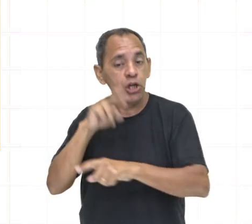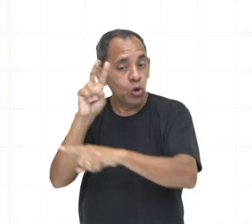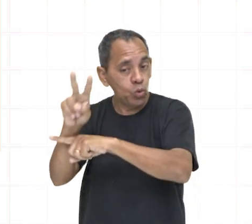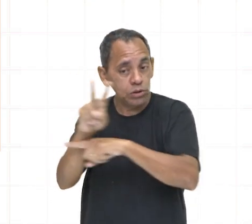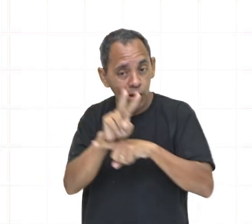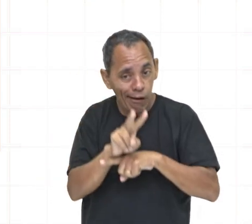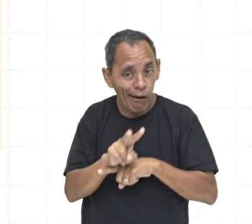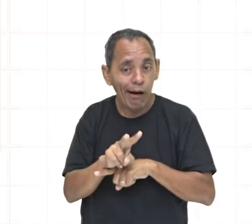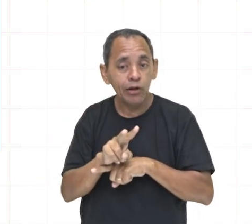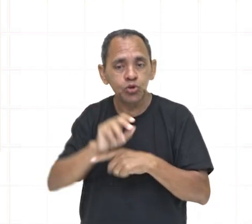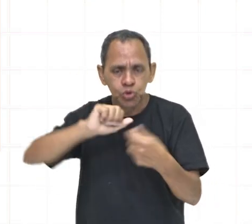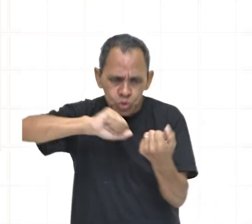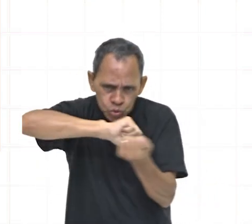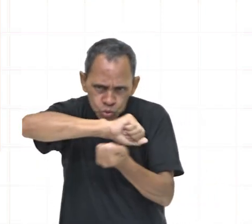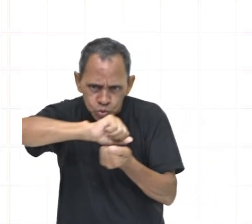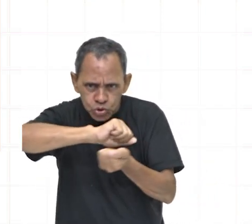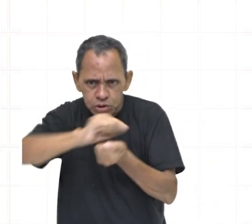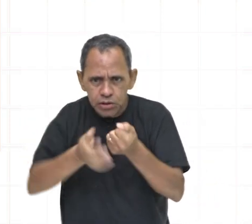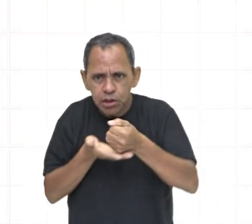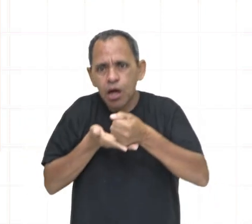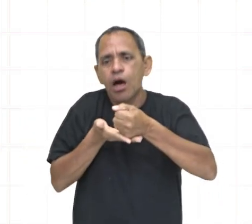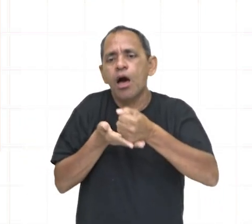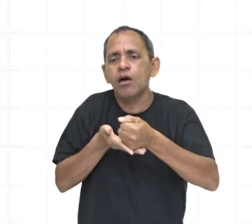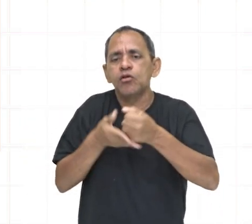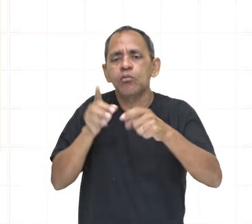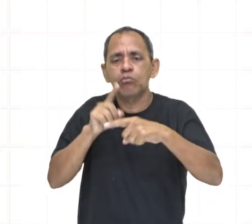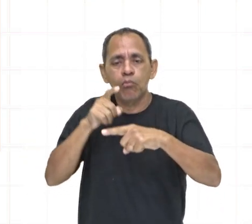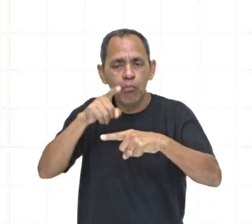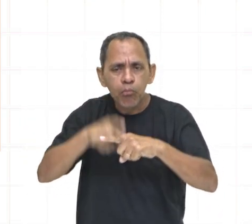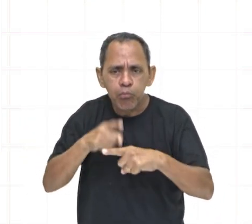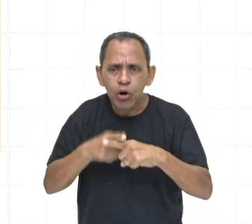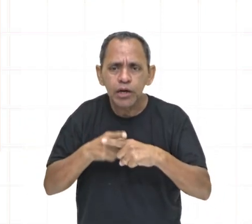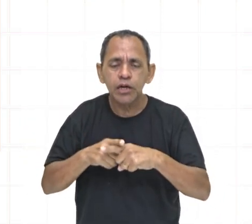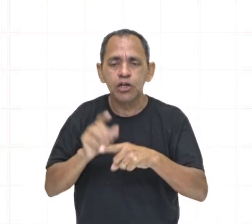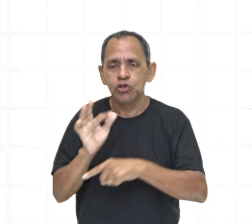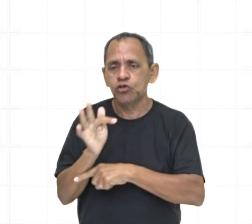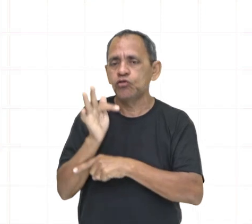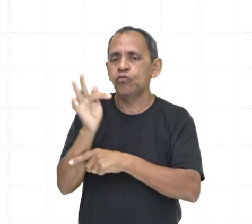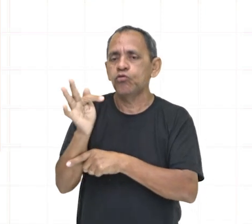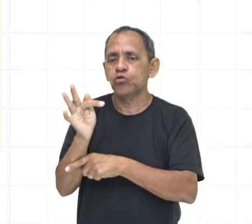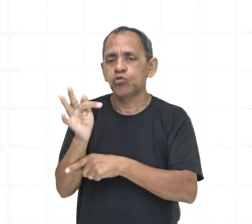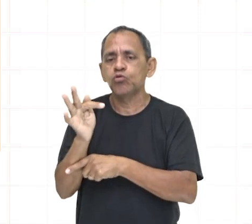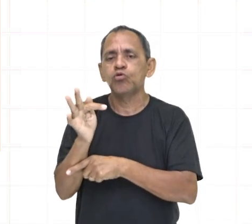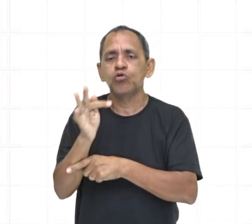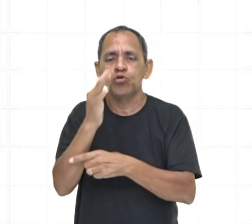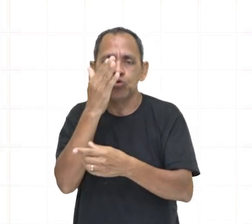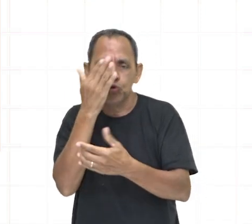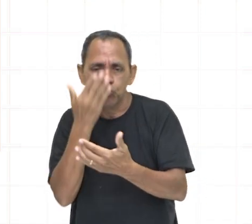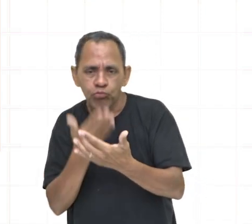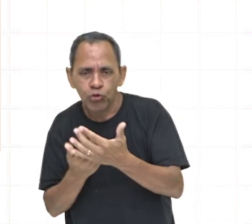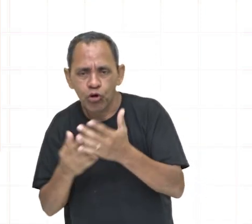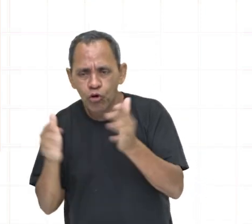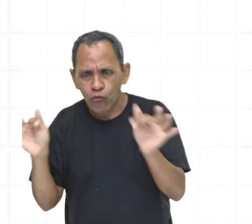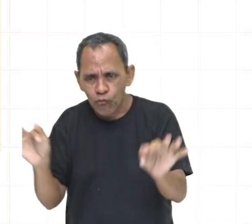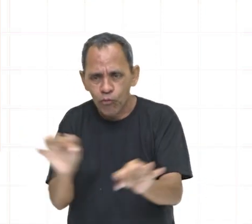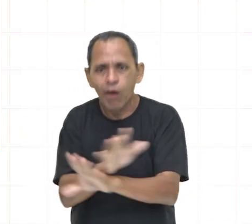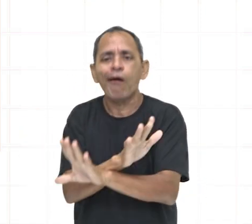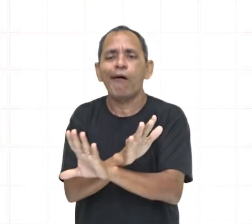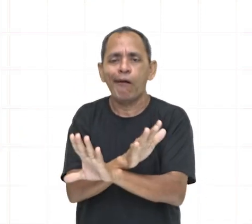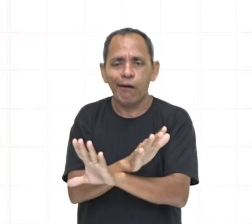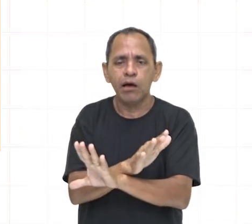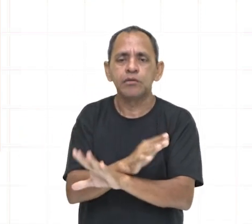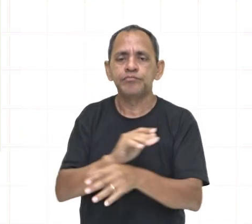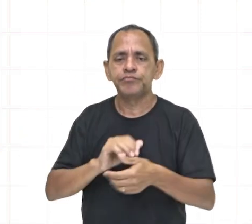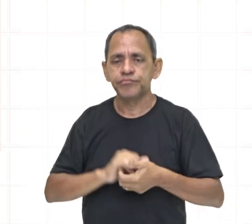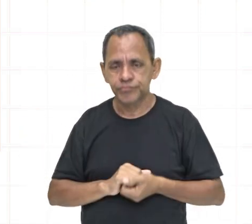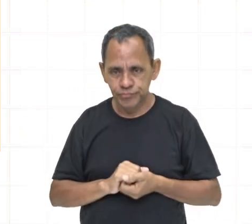forma sustentável, para que tenhamos futuramente, né? E também, consequentemente, acabam surgindo o